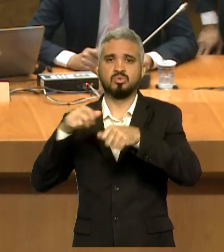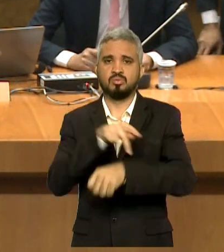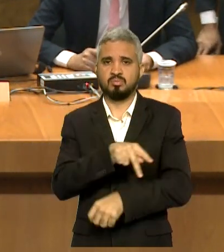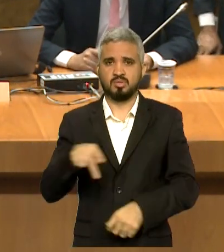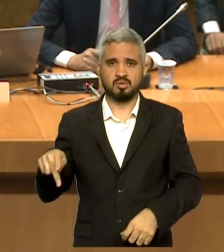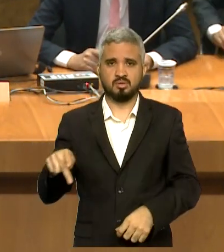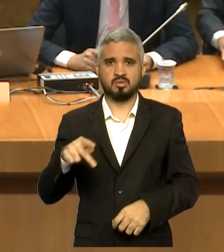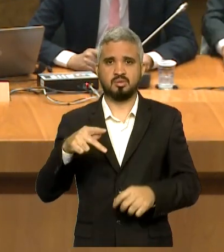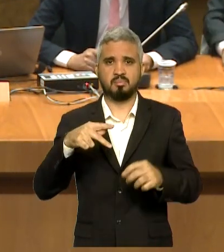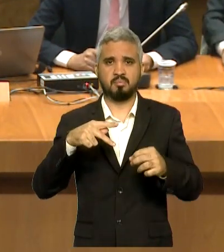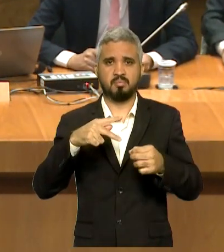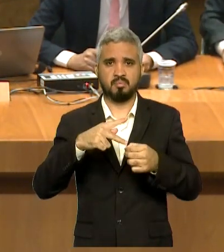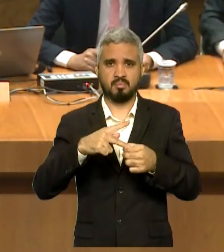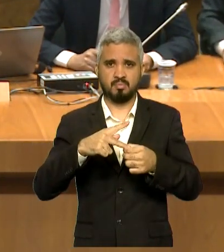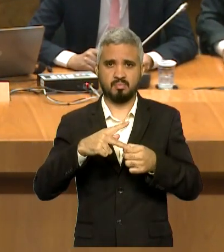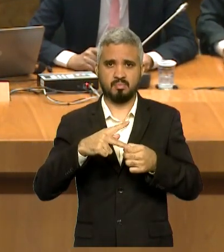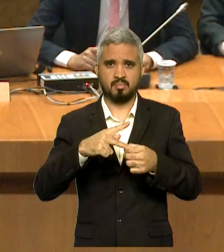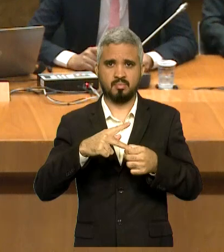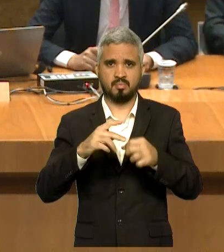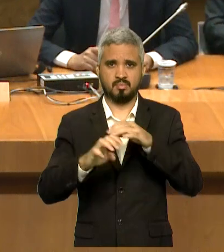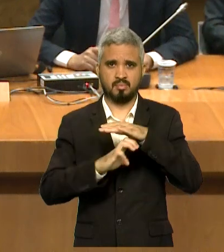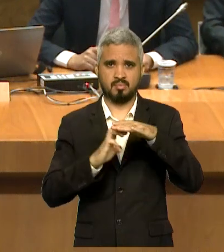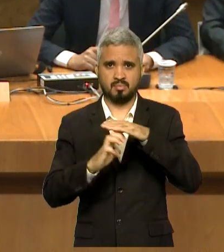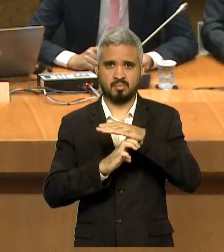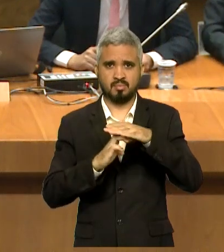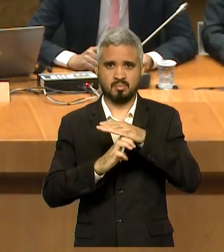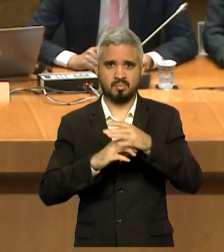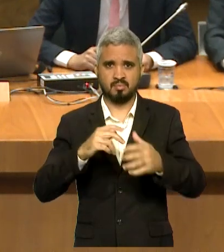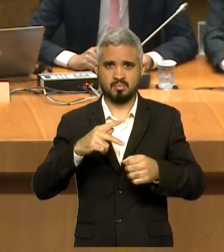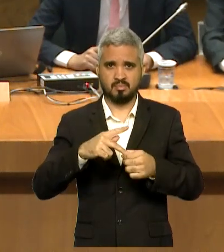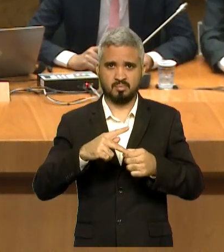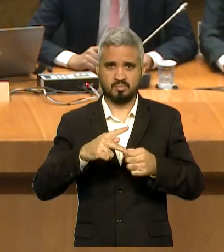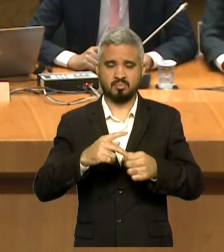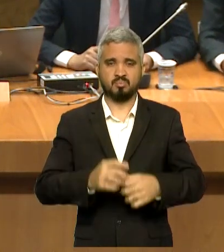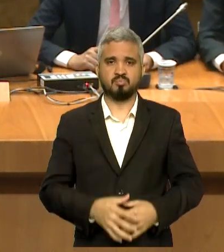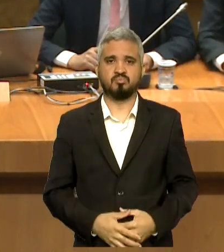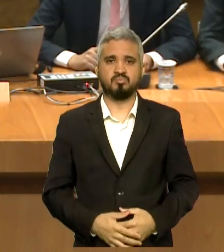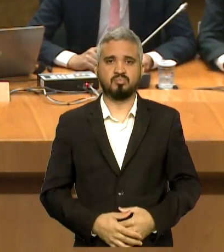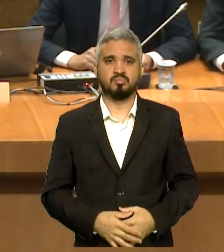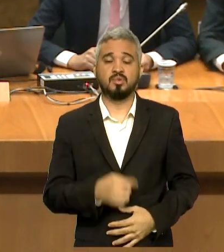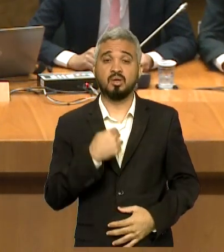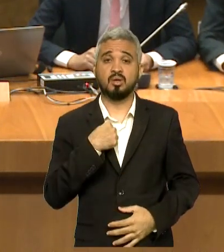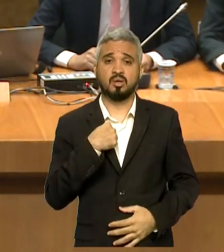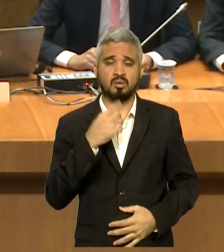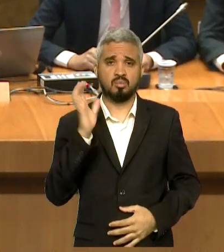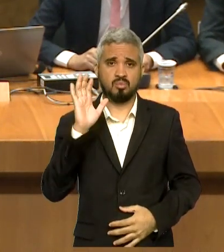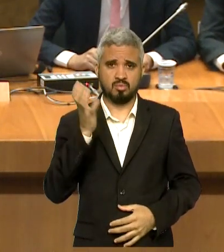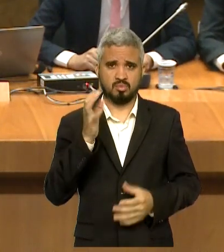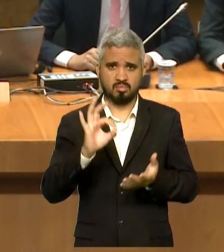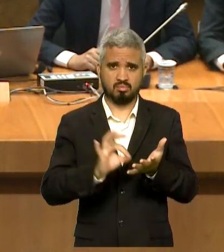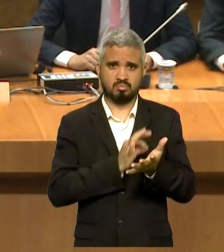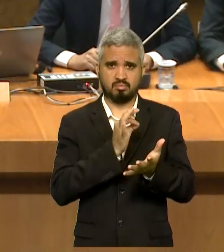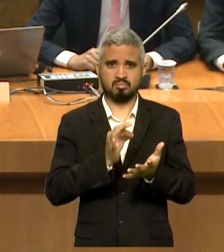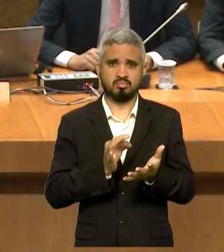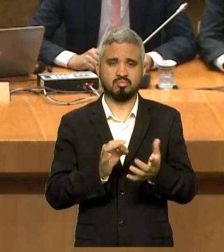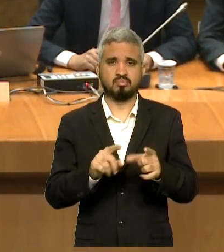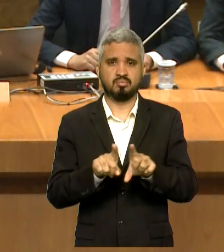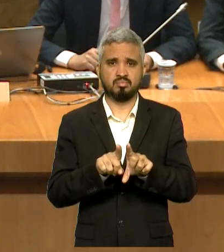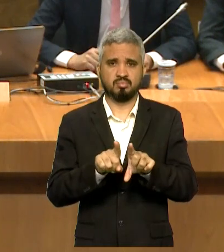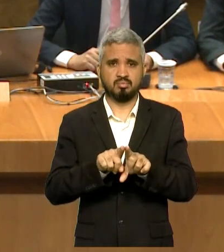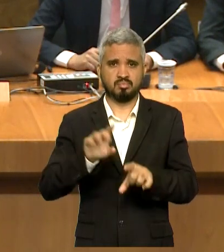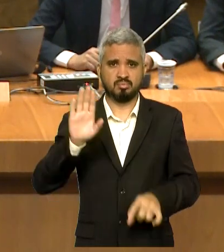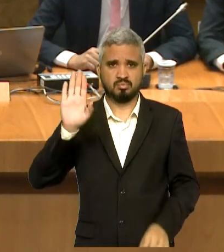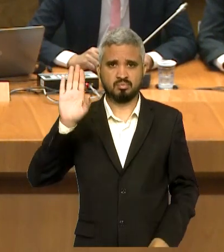Em discussão, eu gostaria de subscrever. Eu também, deputada Iracema, queria